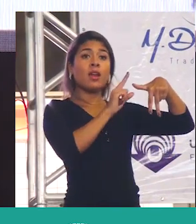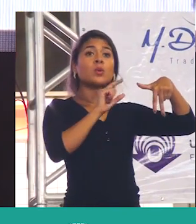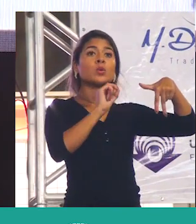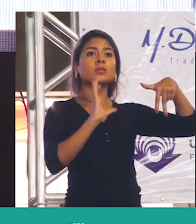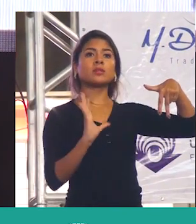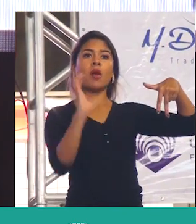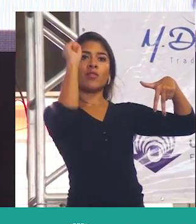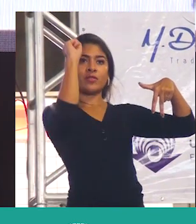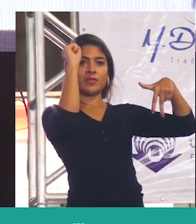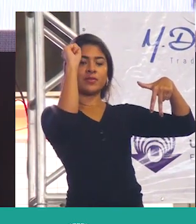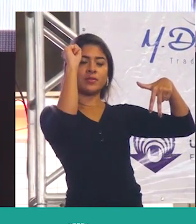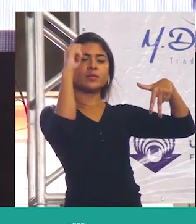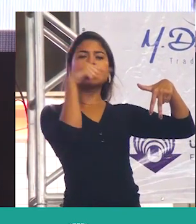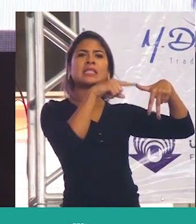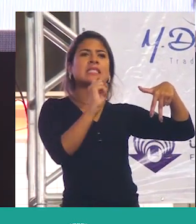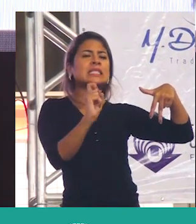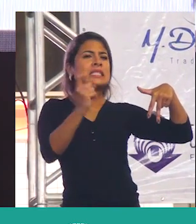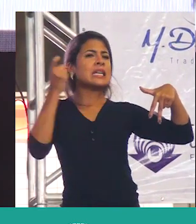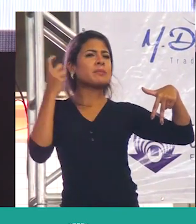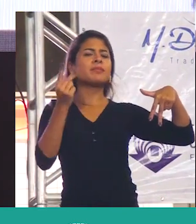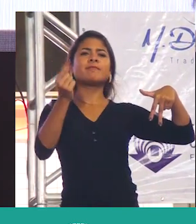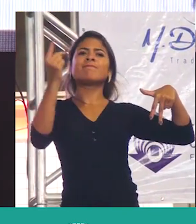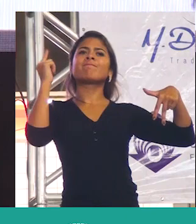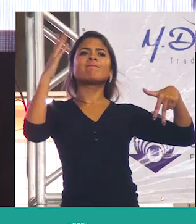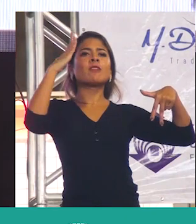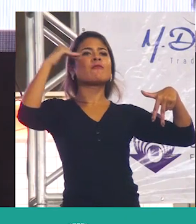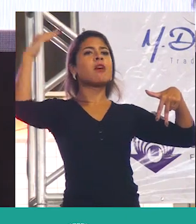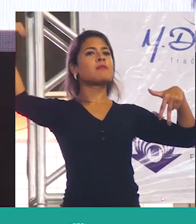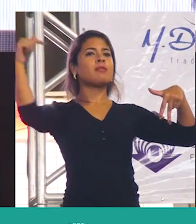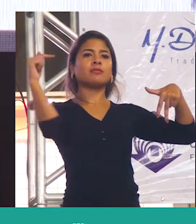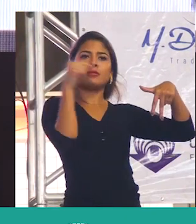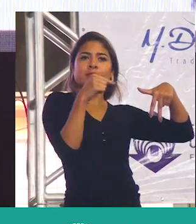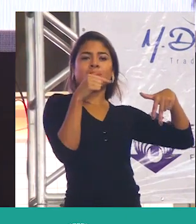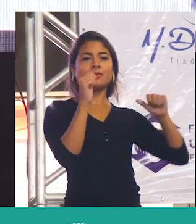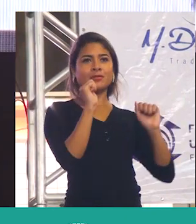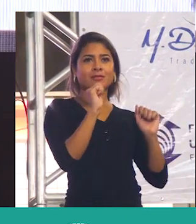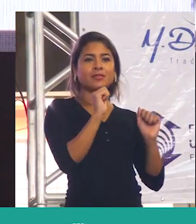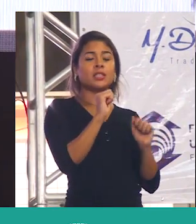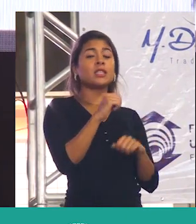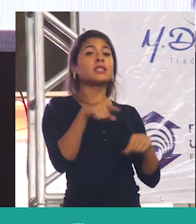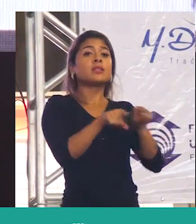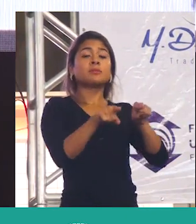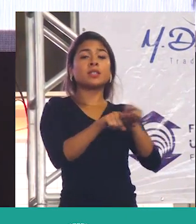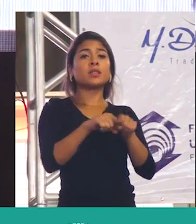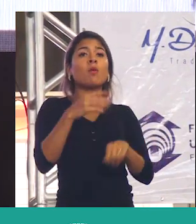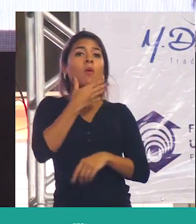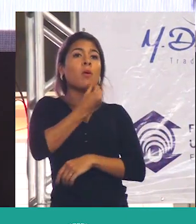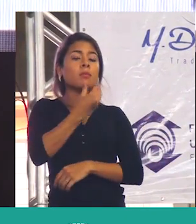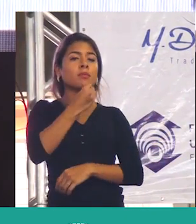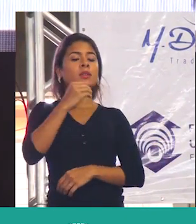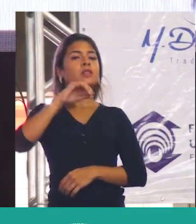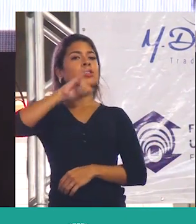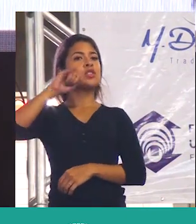comunista, na época muito famoso. E Jânio Quadros era um